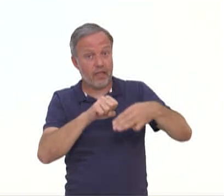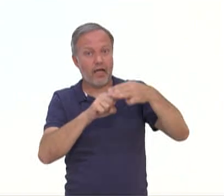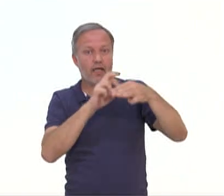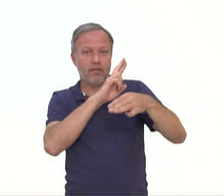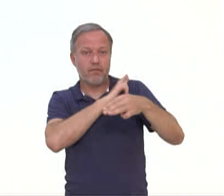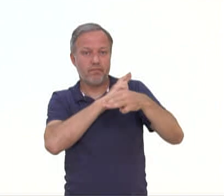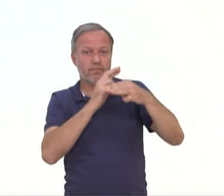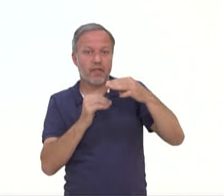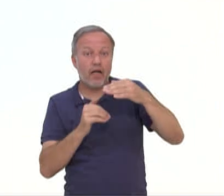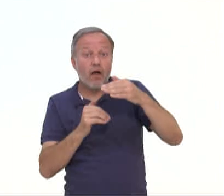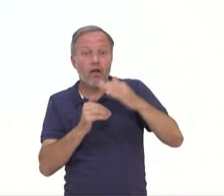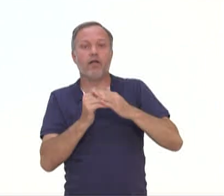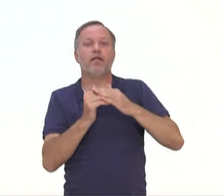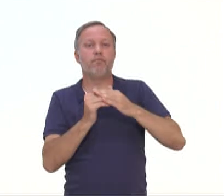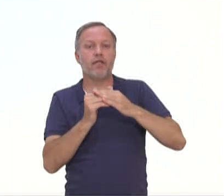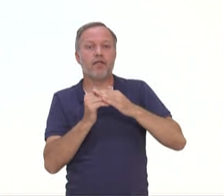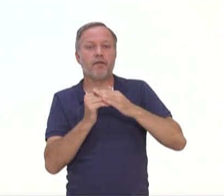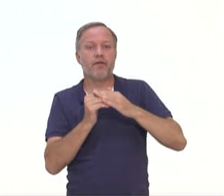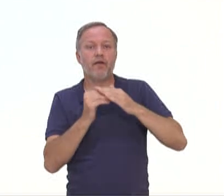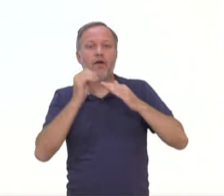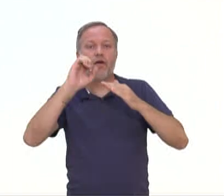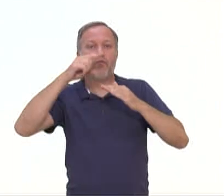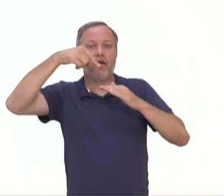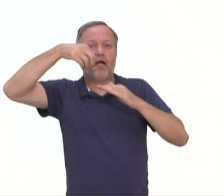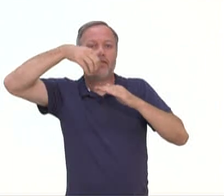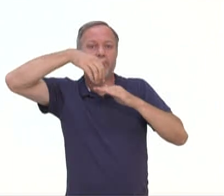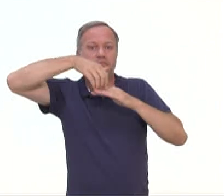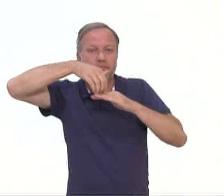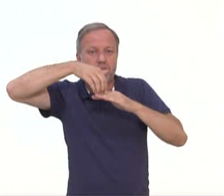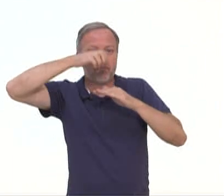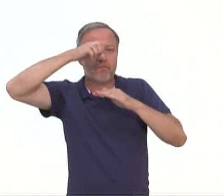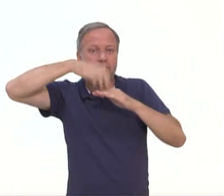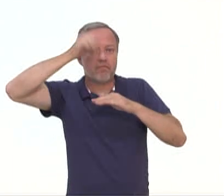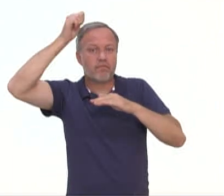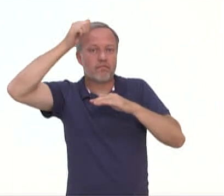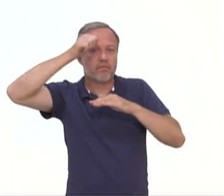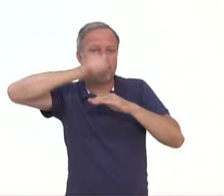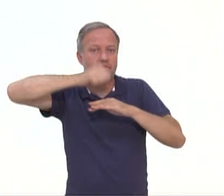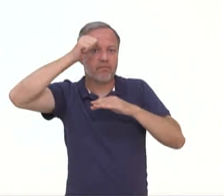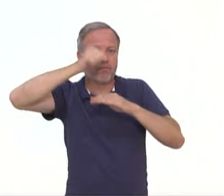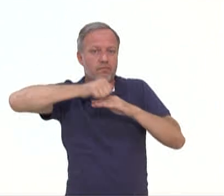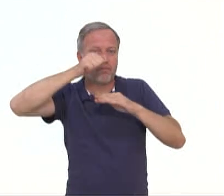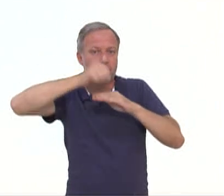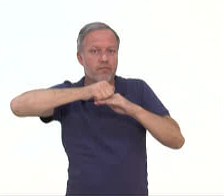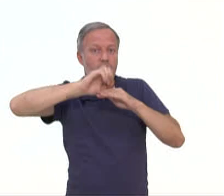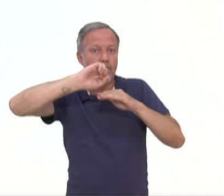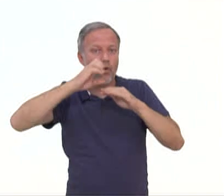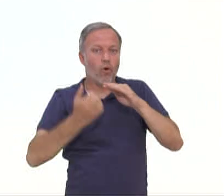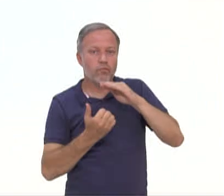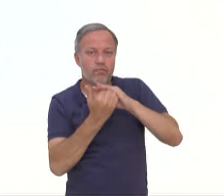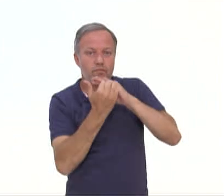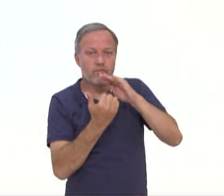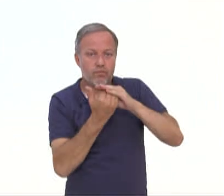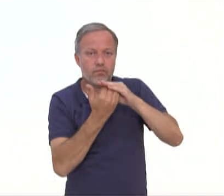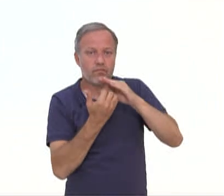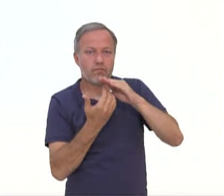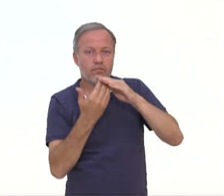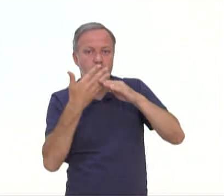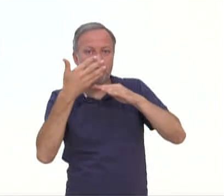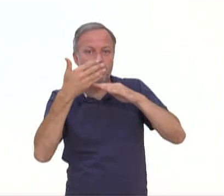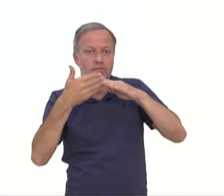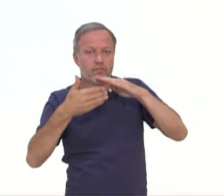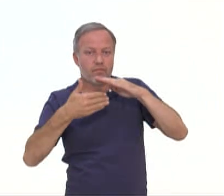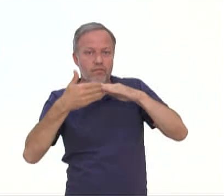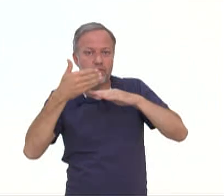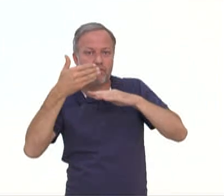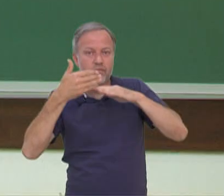por delimitar, ela que envolve a célula e controla entrada e saída de substâncias. Vamos